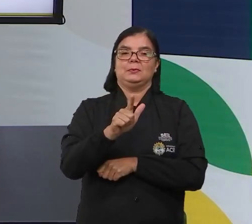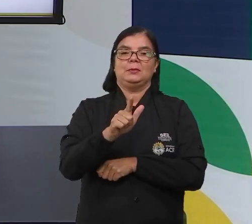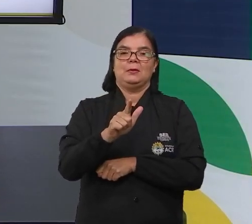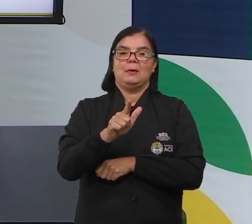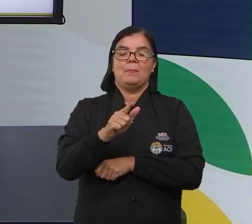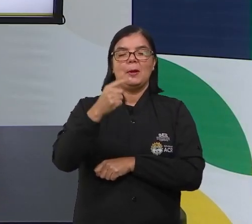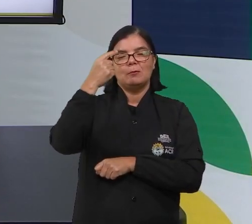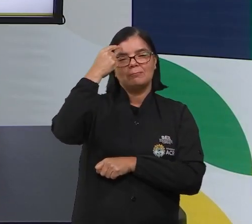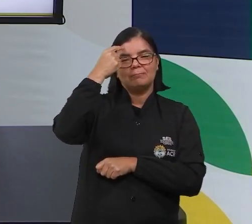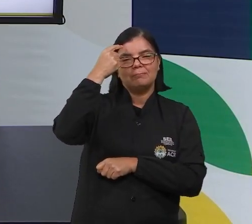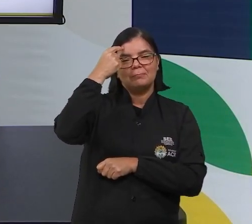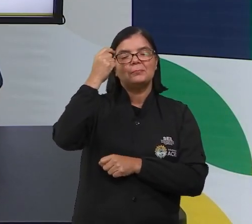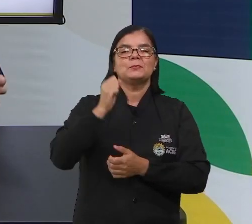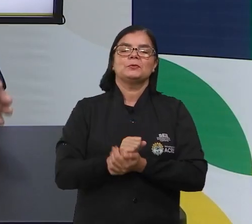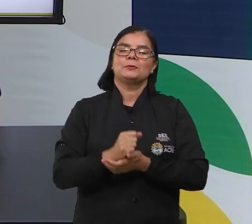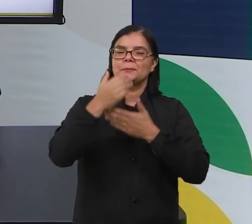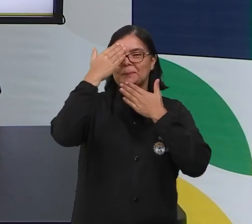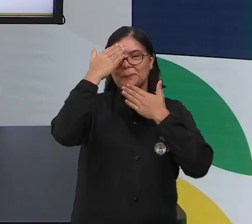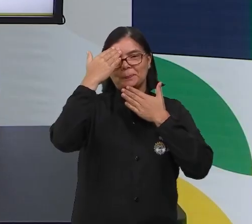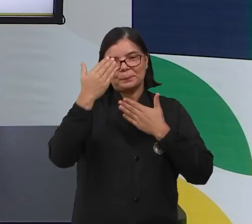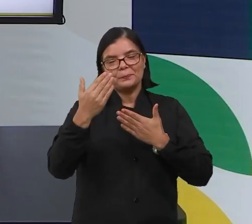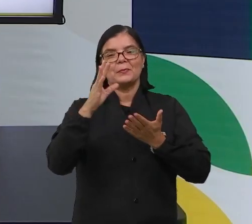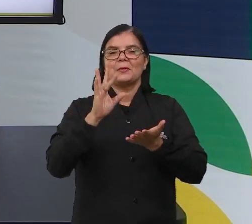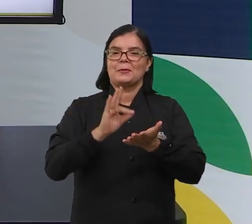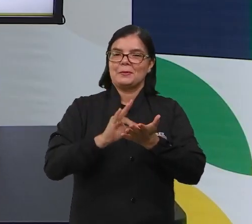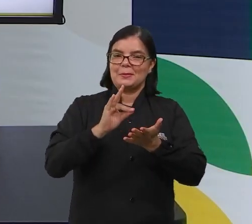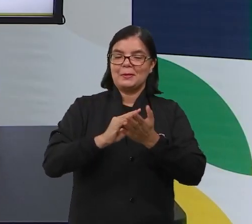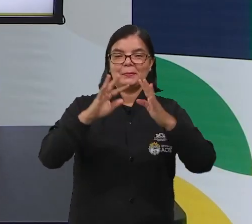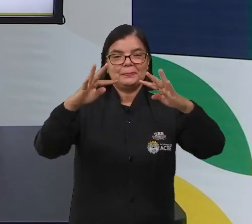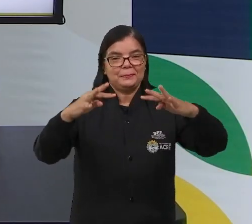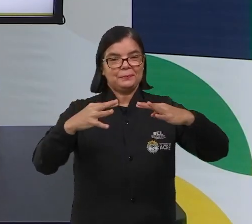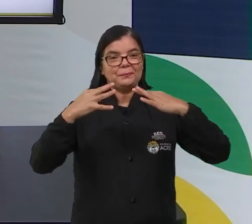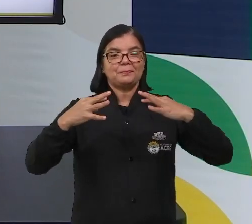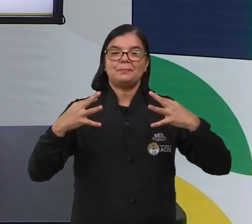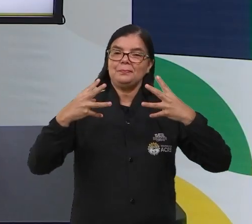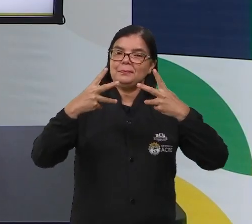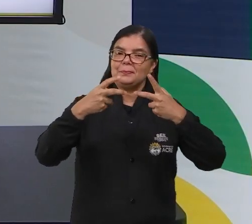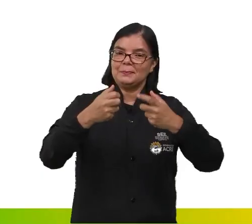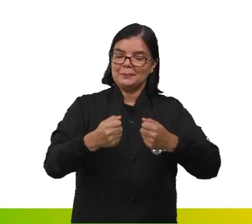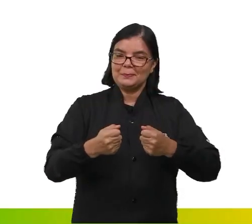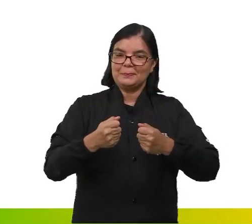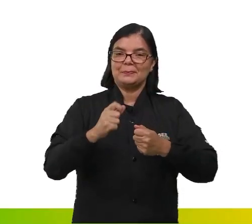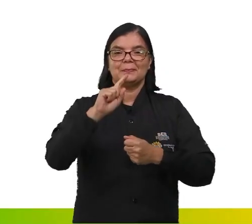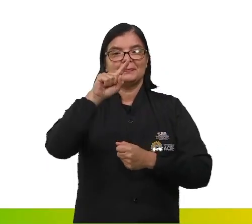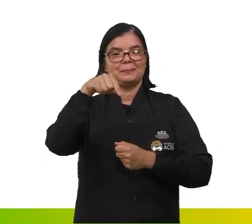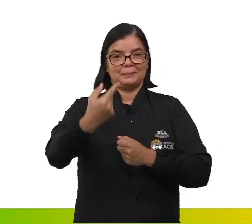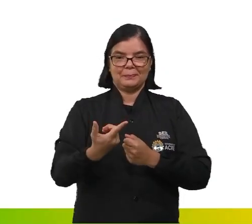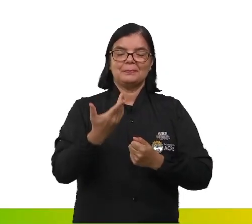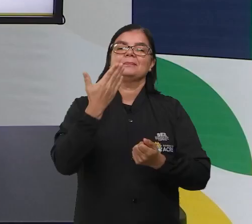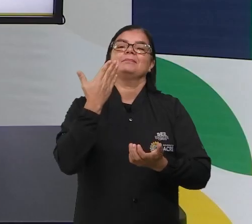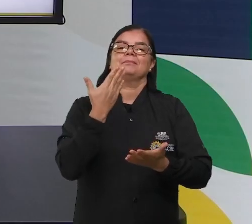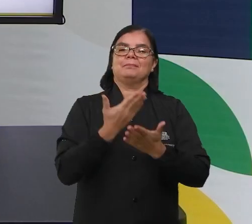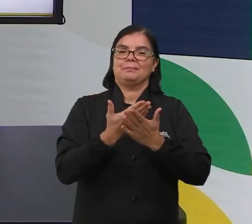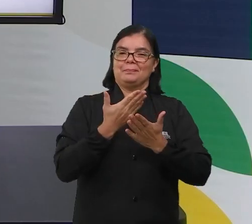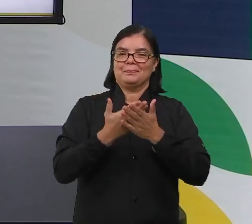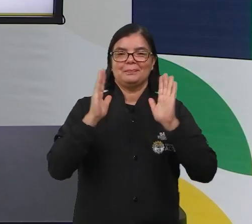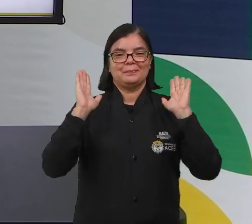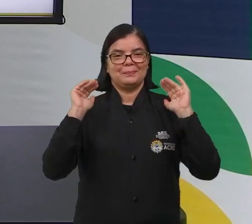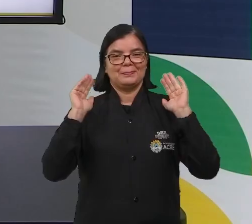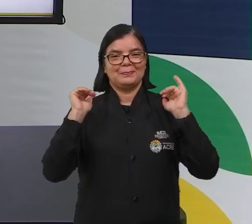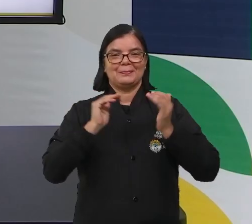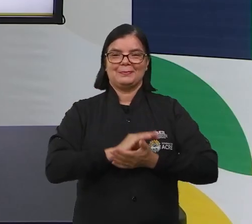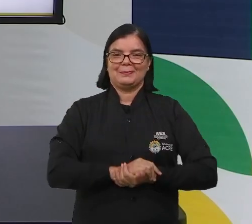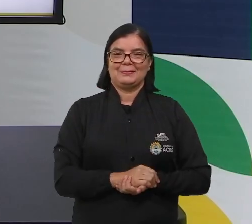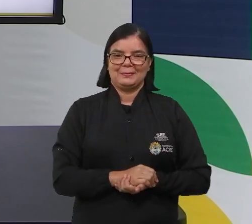nossa reflexão. Então, muito obrigado mesmo pela atenção de todos e até o nosso próximo encontro.